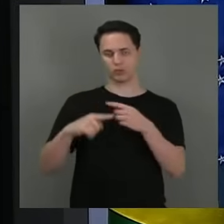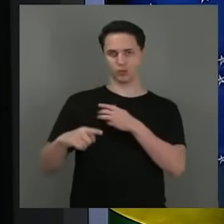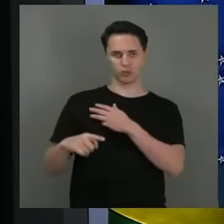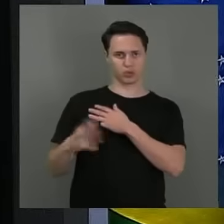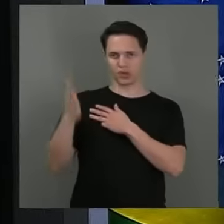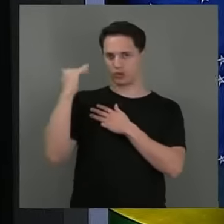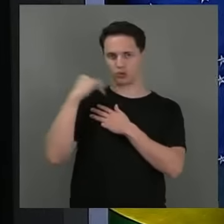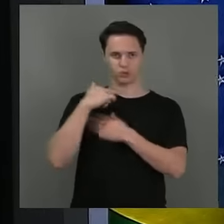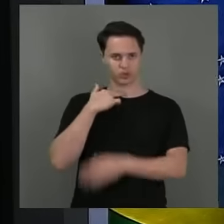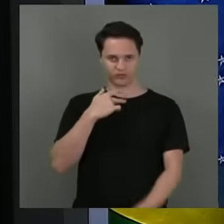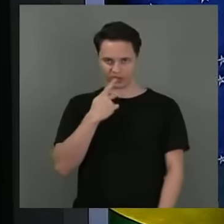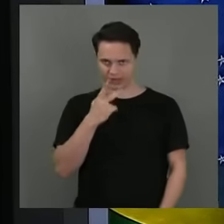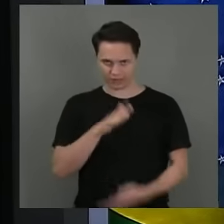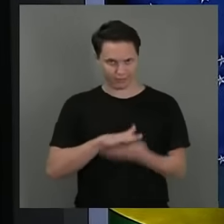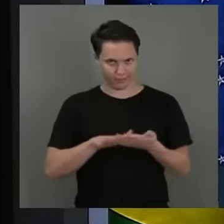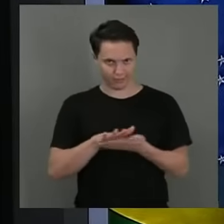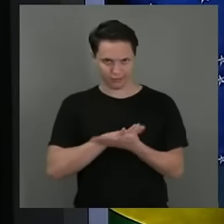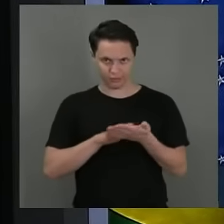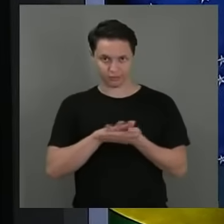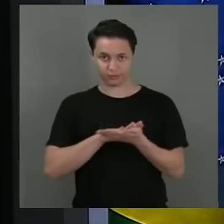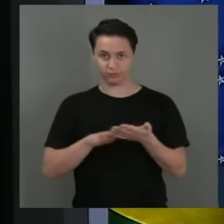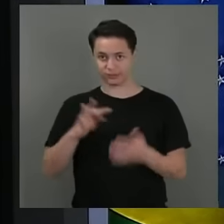se podia.